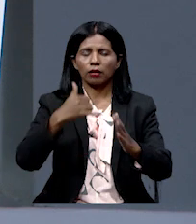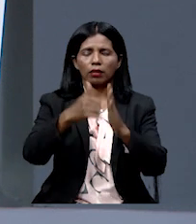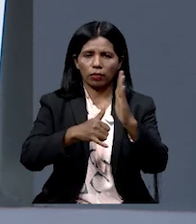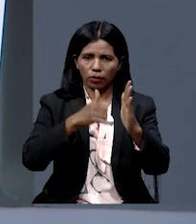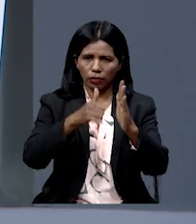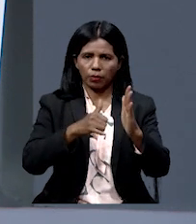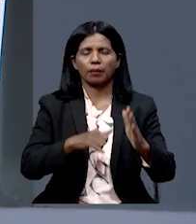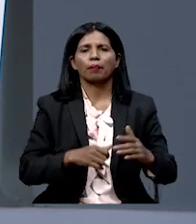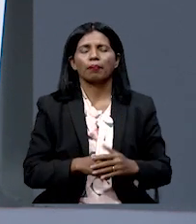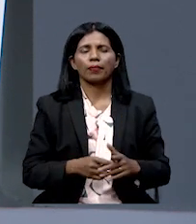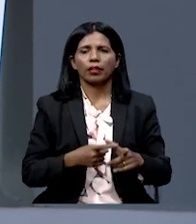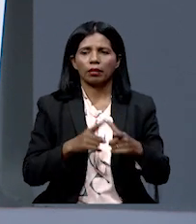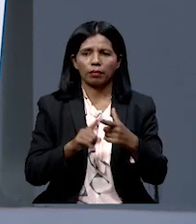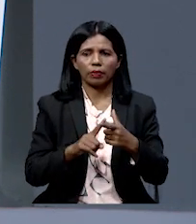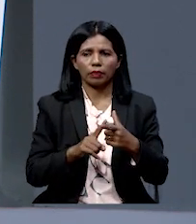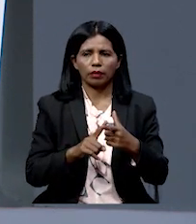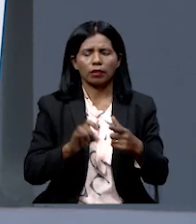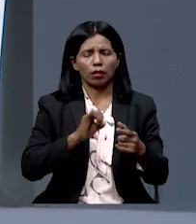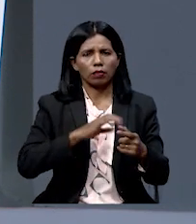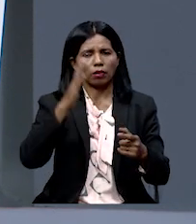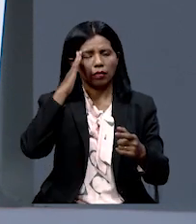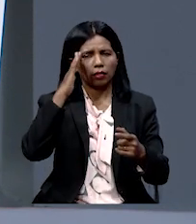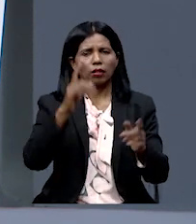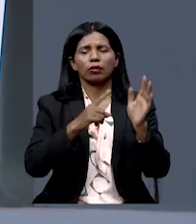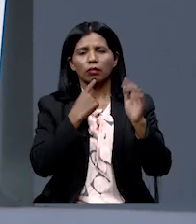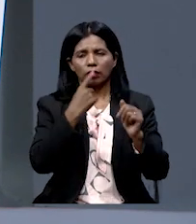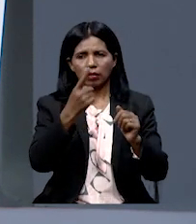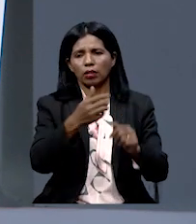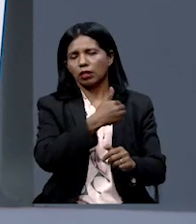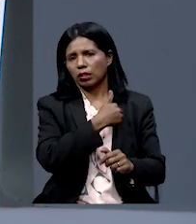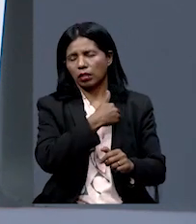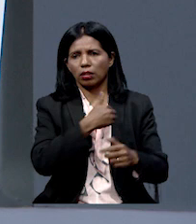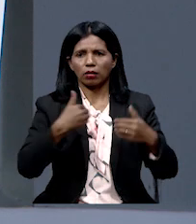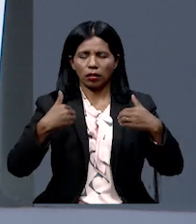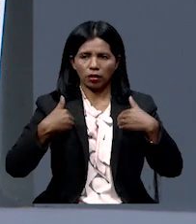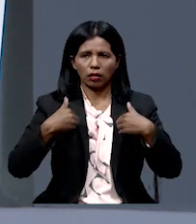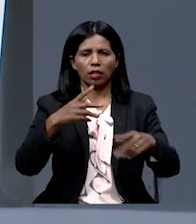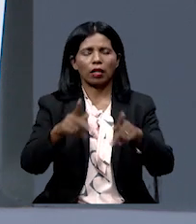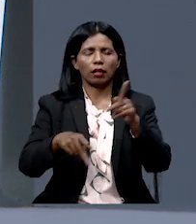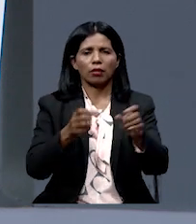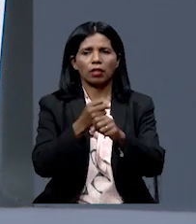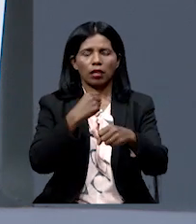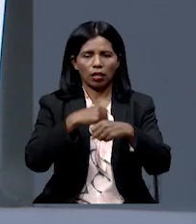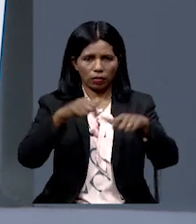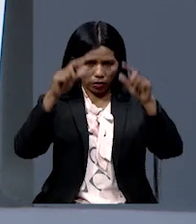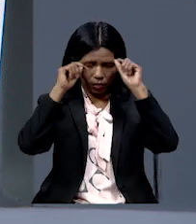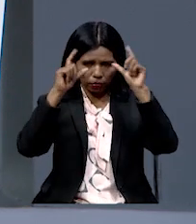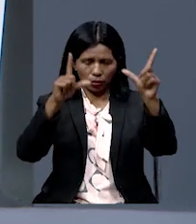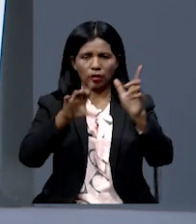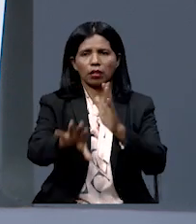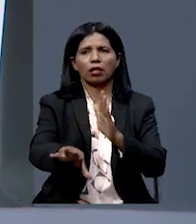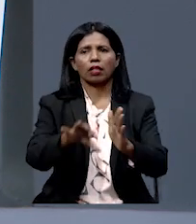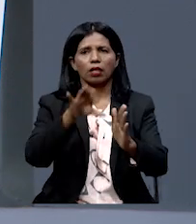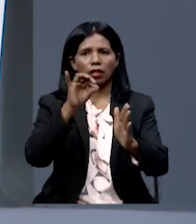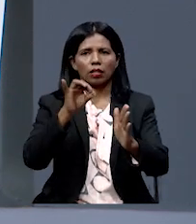YouTube e hau anu ing la sala mos atu hatete kata sidau iha produtor conteúdo bara ke Timor ke hetan ke